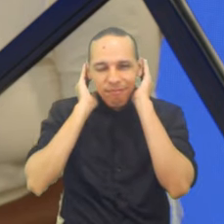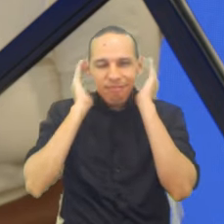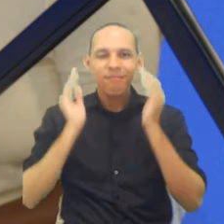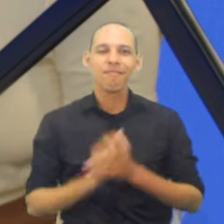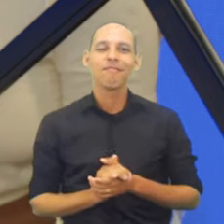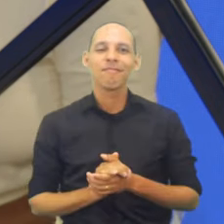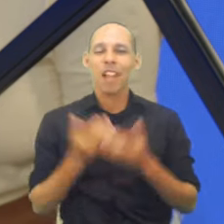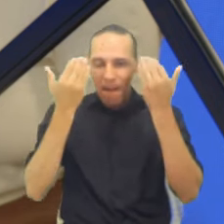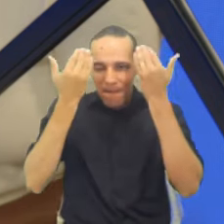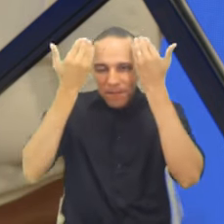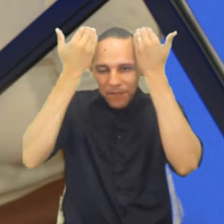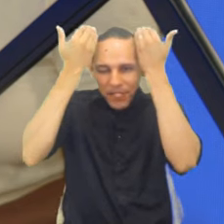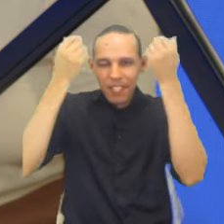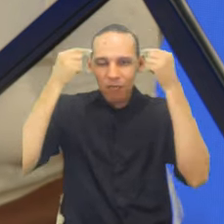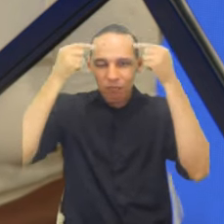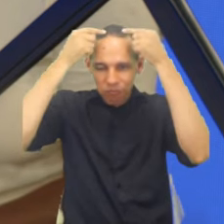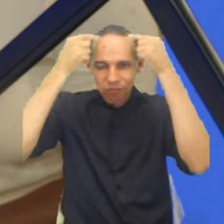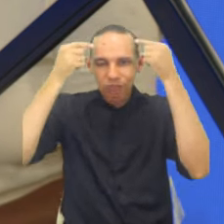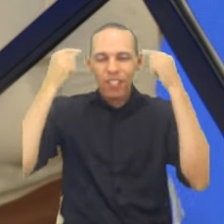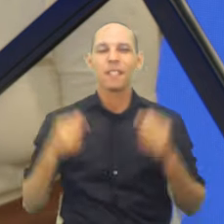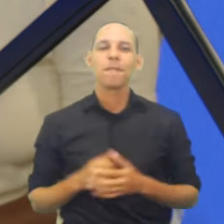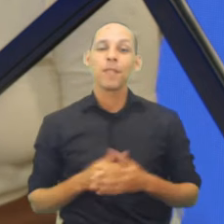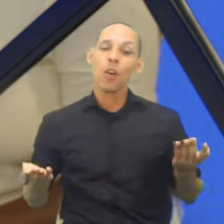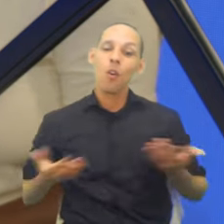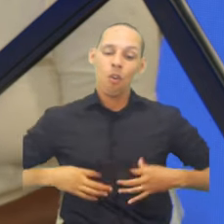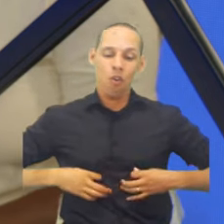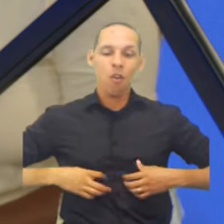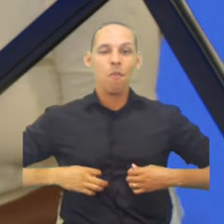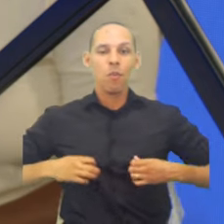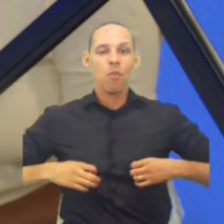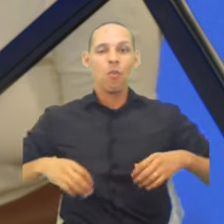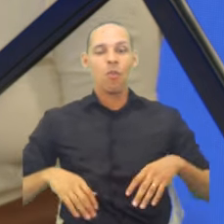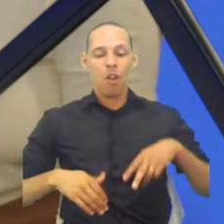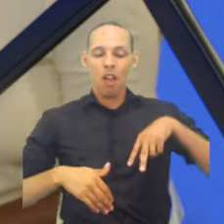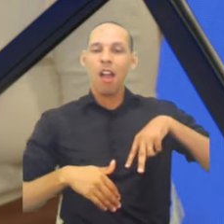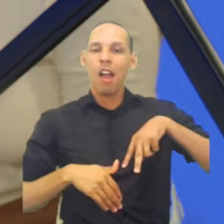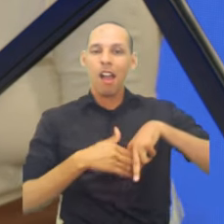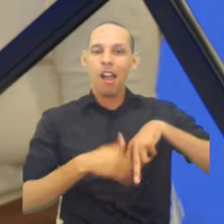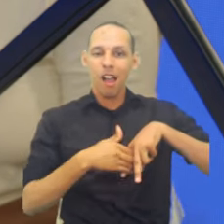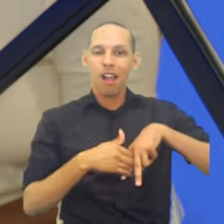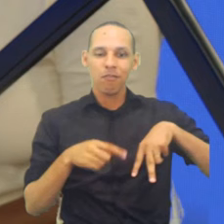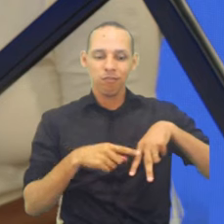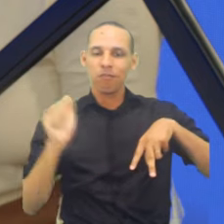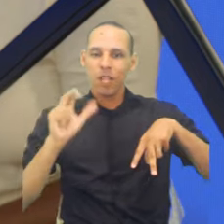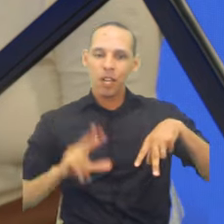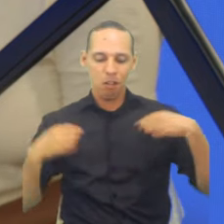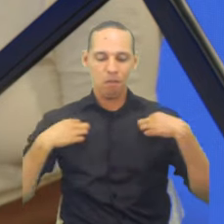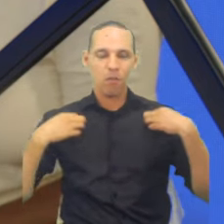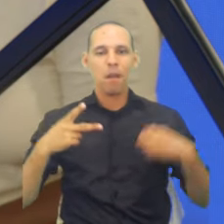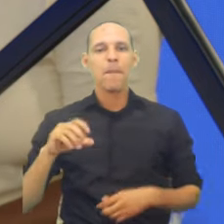eh nas temporas Hoje Eu Estou vestindo uma calça social azul uma camisa polo de